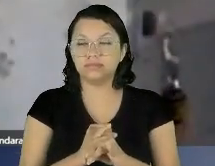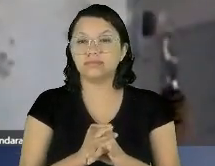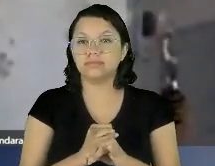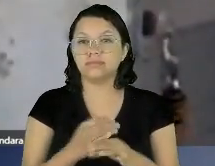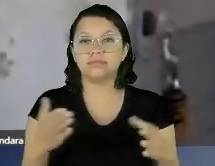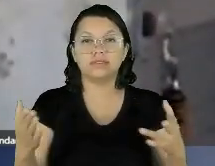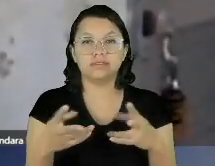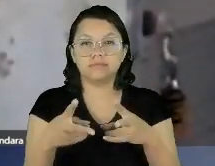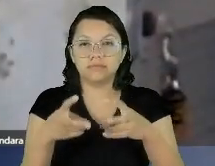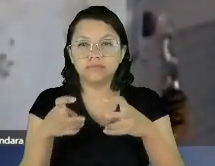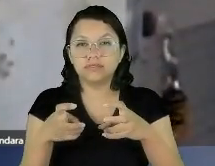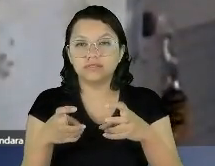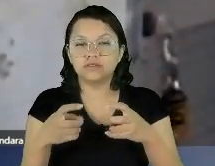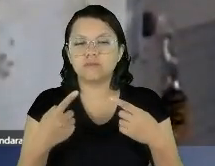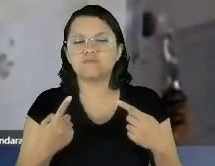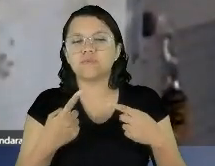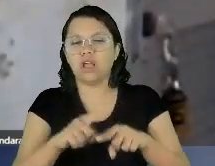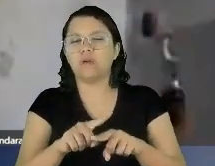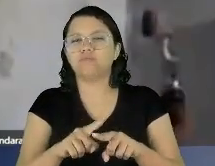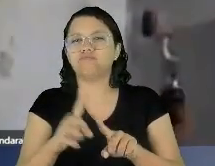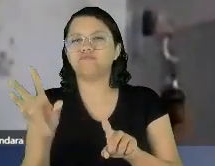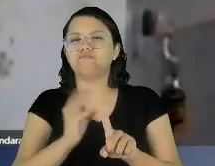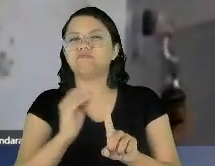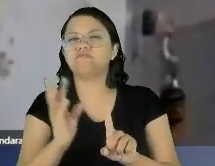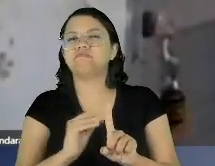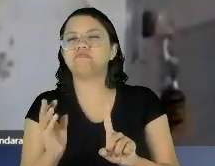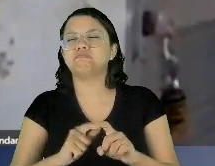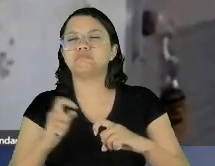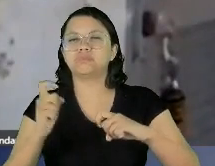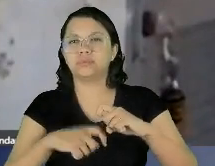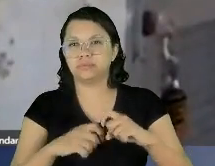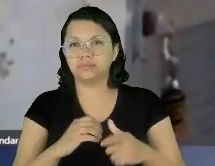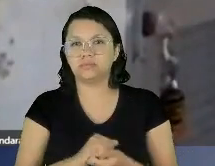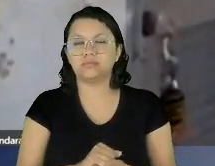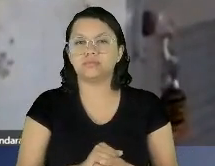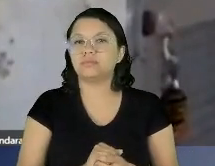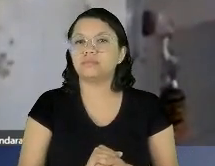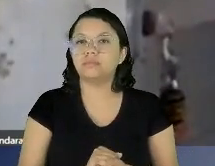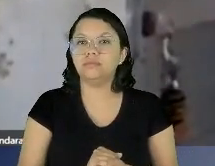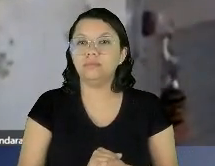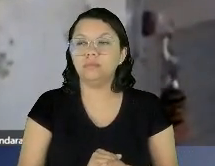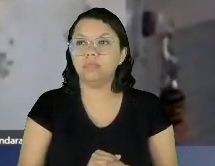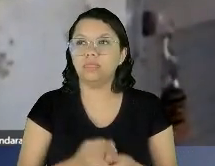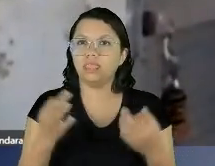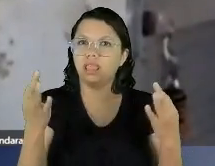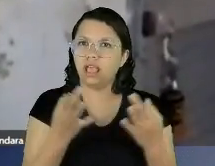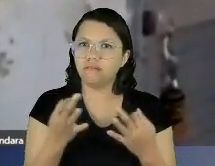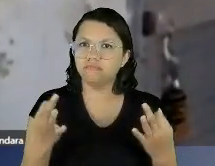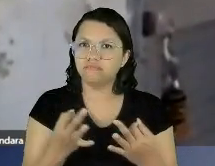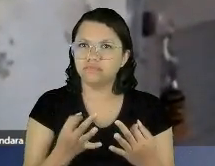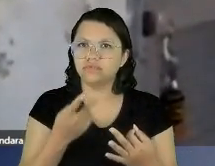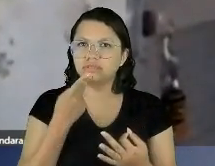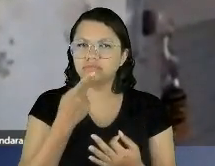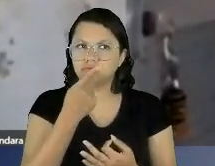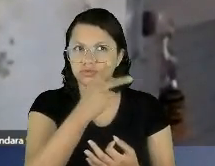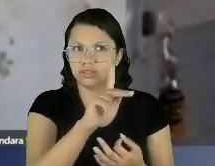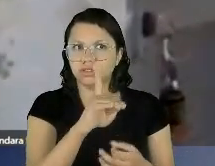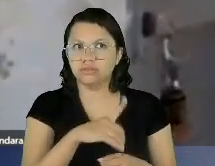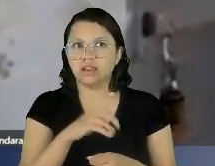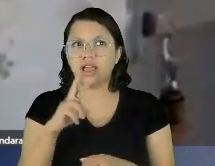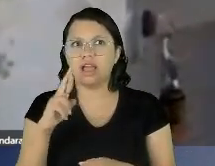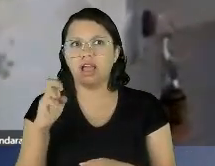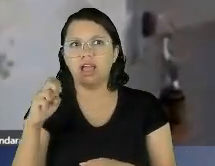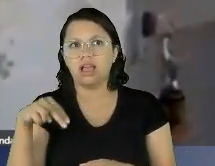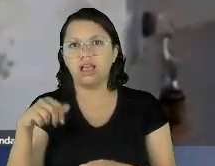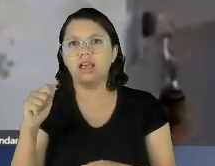perspectiva de combater a importunação, né, sexual. Foi incrível a fala da doutora Renata e eu